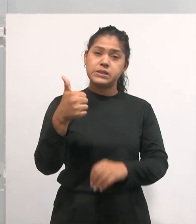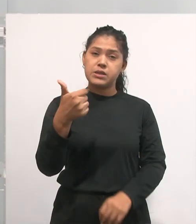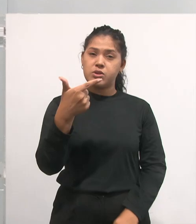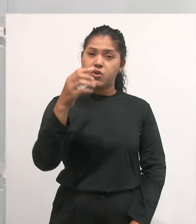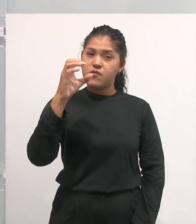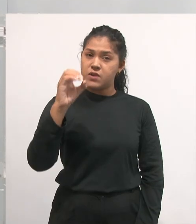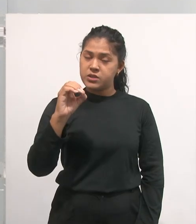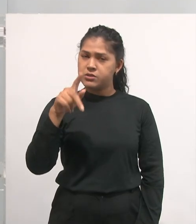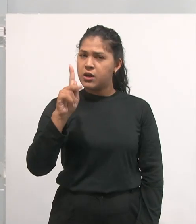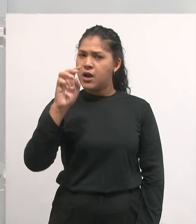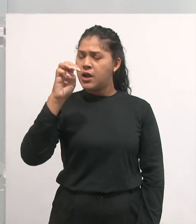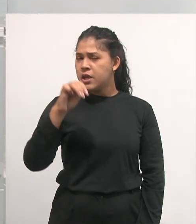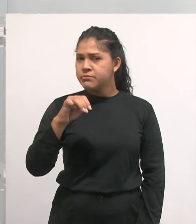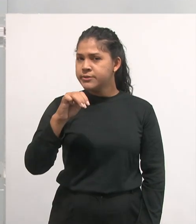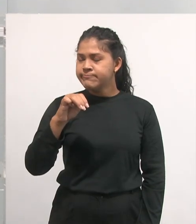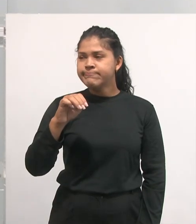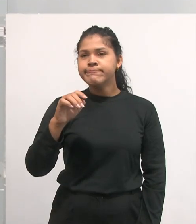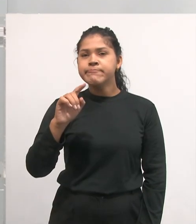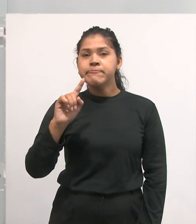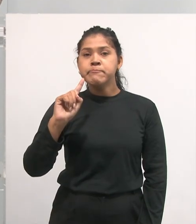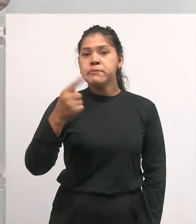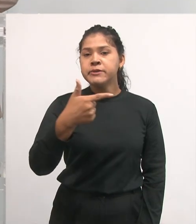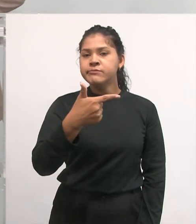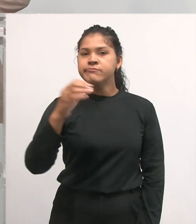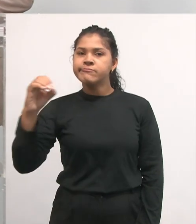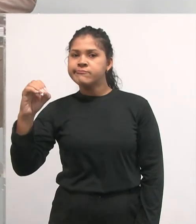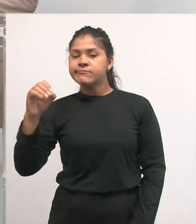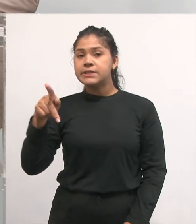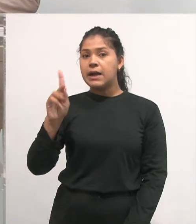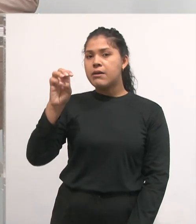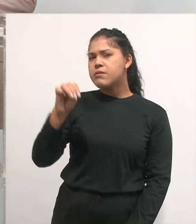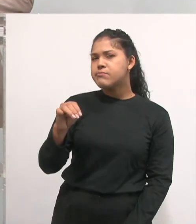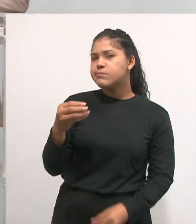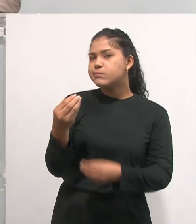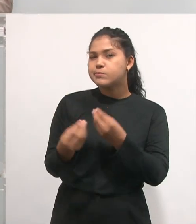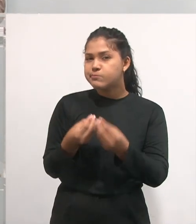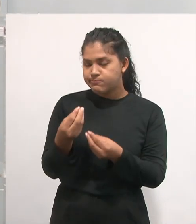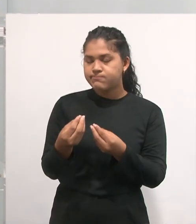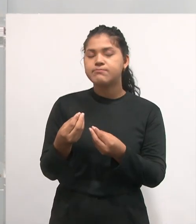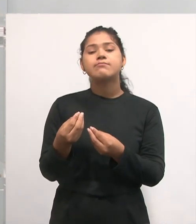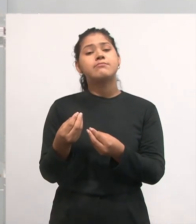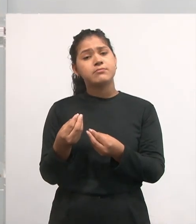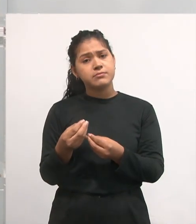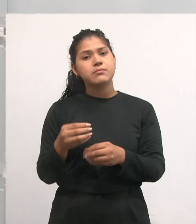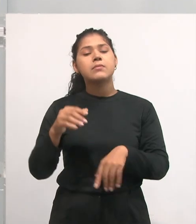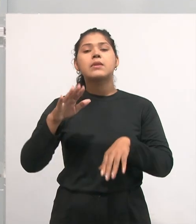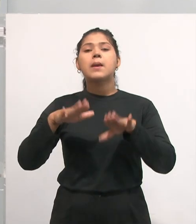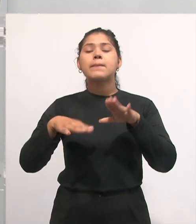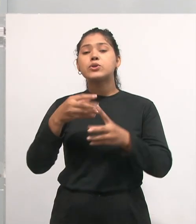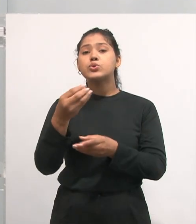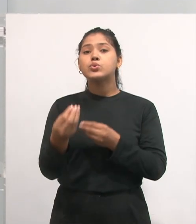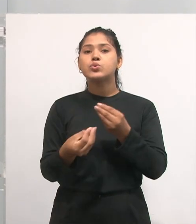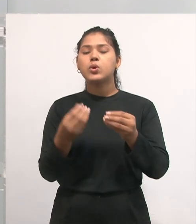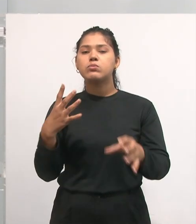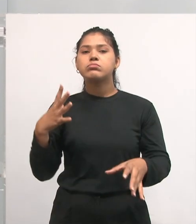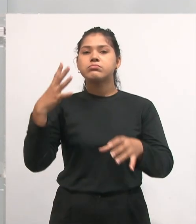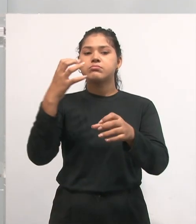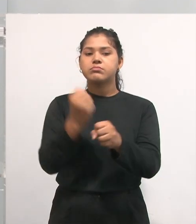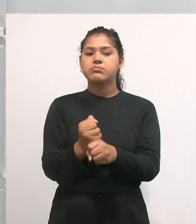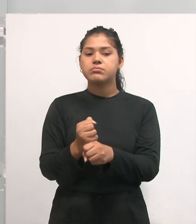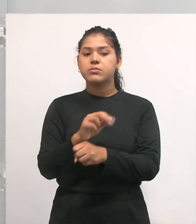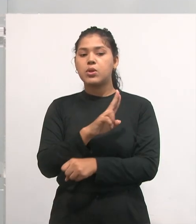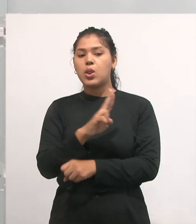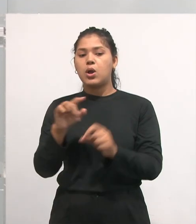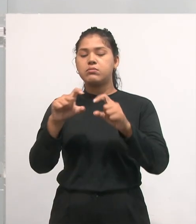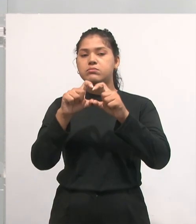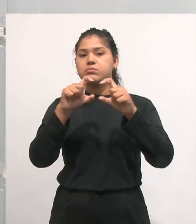andar 140, se andar 1.200, basta substituir as informações naquela equação ali, ok? E você vai ter